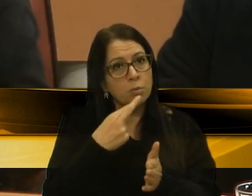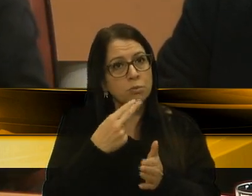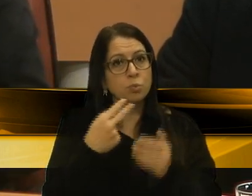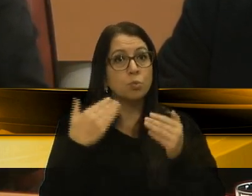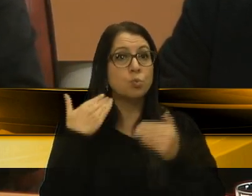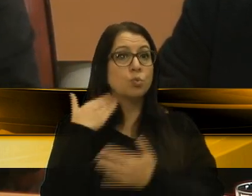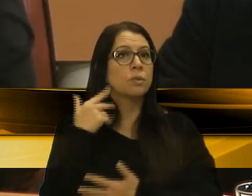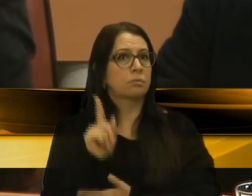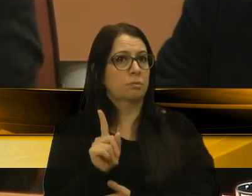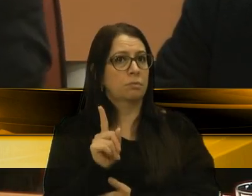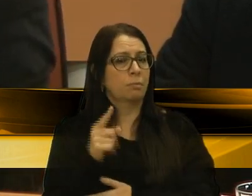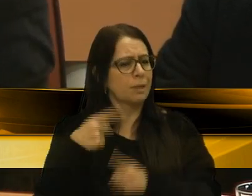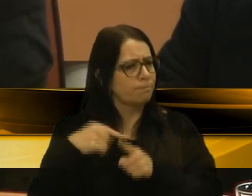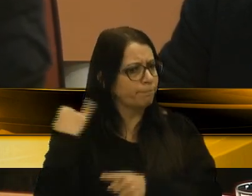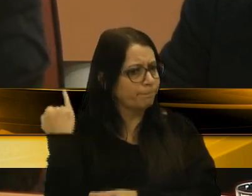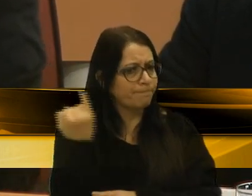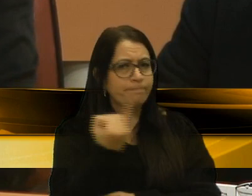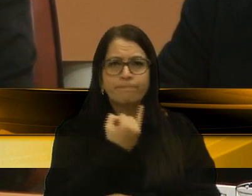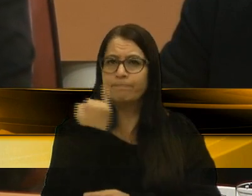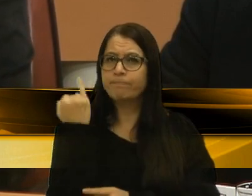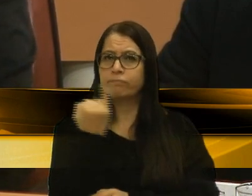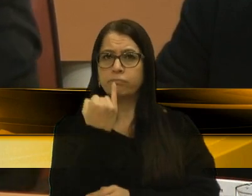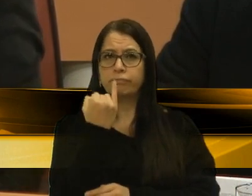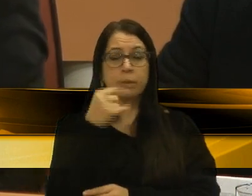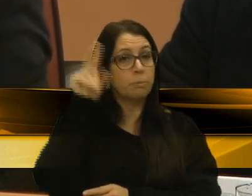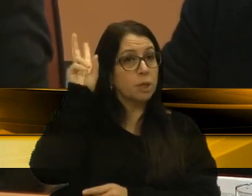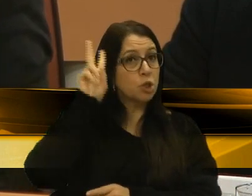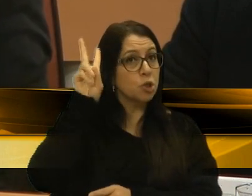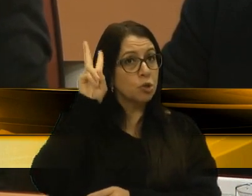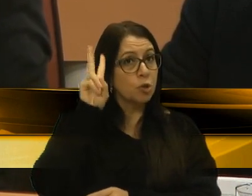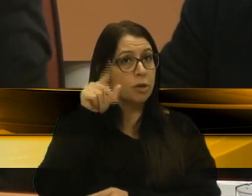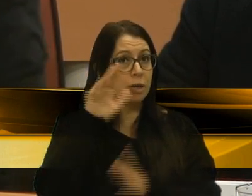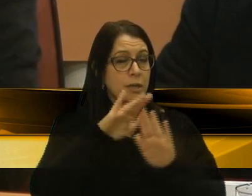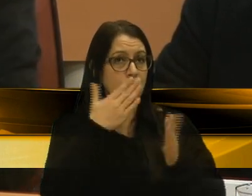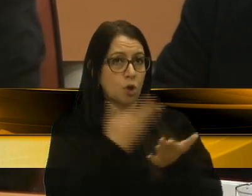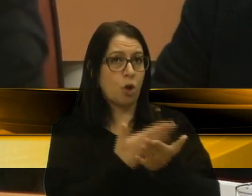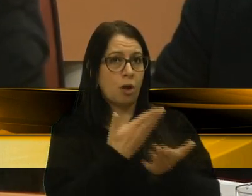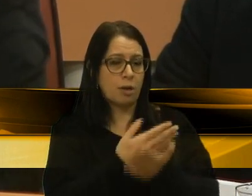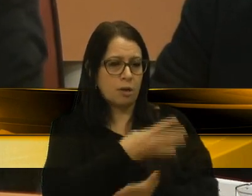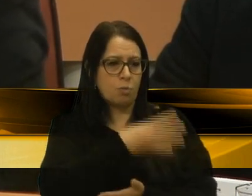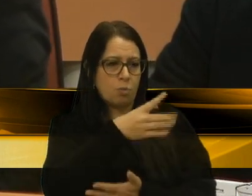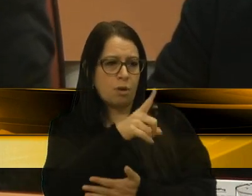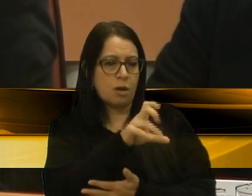porque vai ser fundamental para a história da Linda Manfro na Quarta Légua, que este